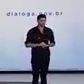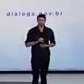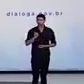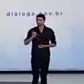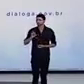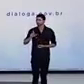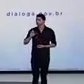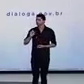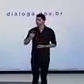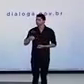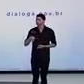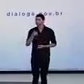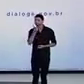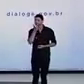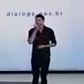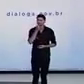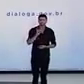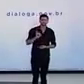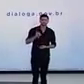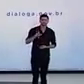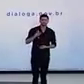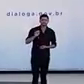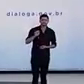Irã, desculpe, perdão, Irã.